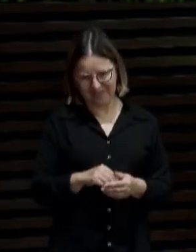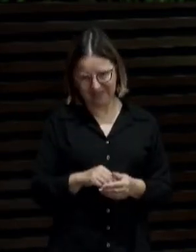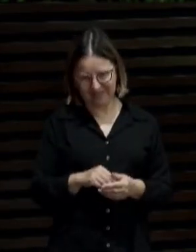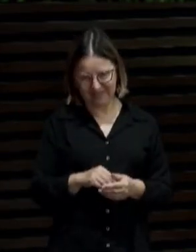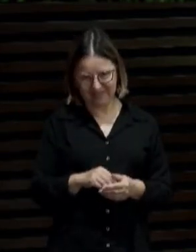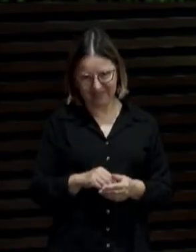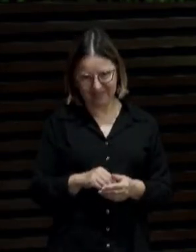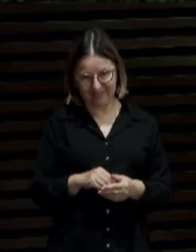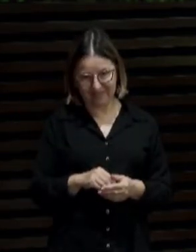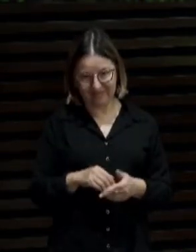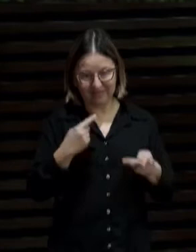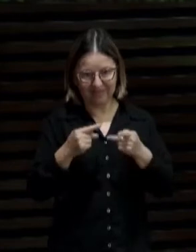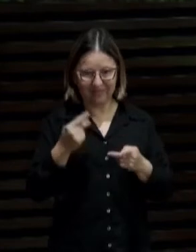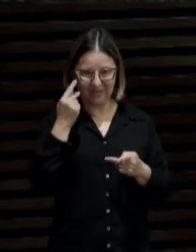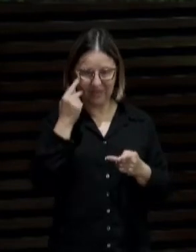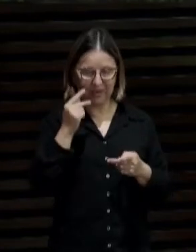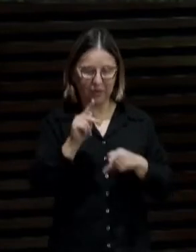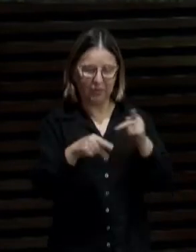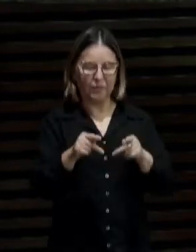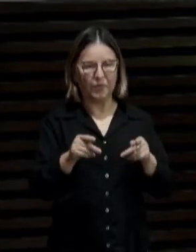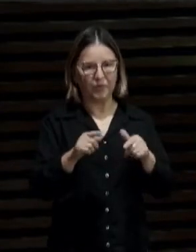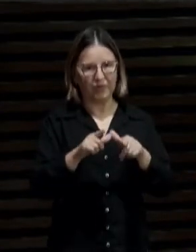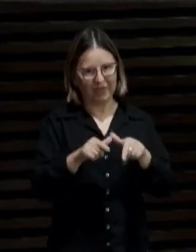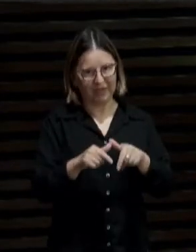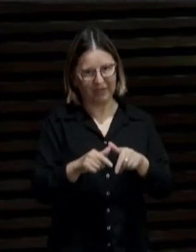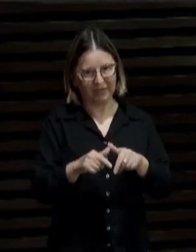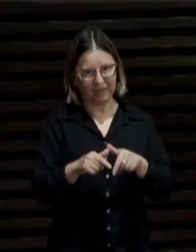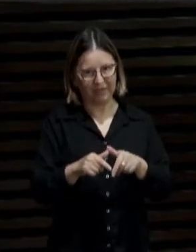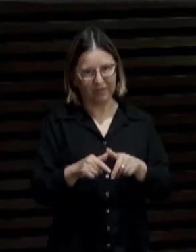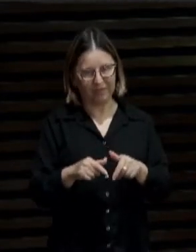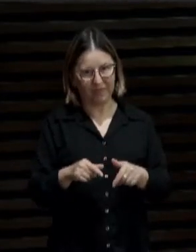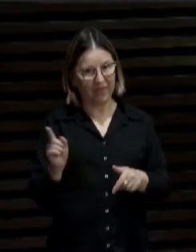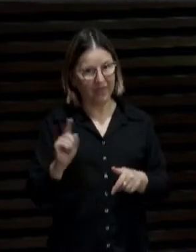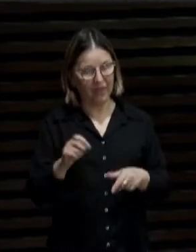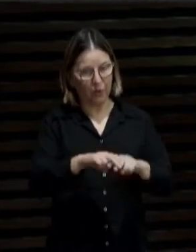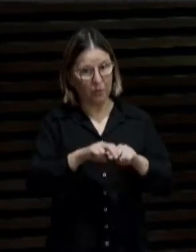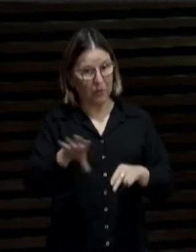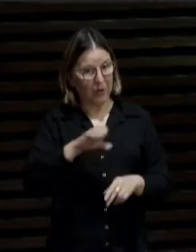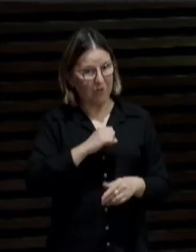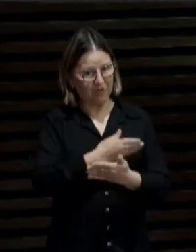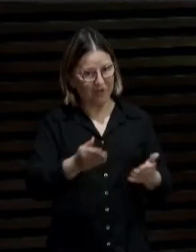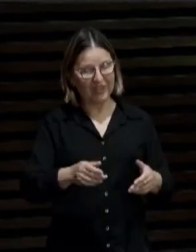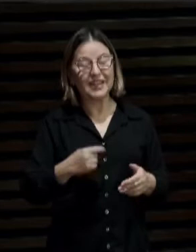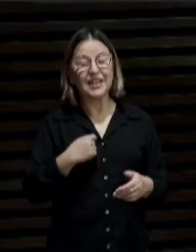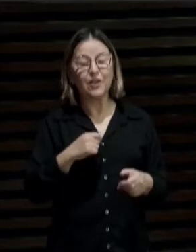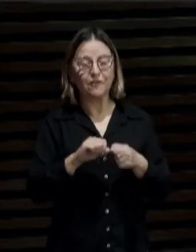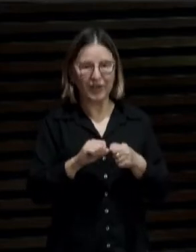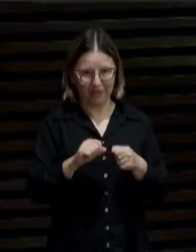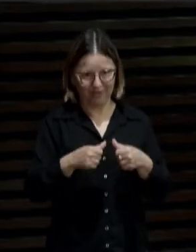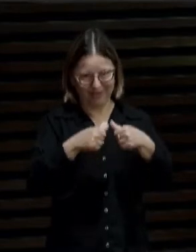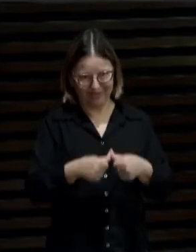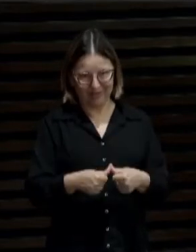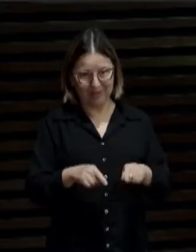portanto, à casa de Israel, assim diz o Senhor Deus, não é por amor de vós que faço isso, ó casa de Israel, mas pelo meu santo